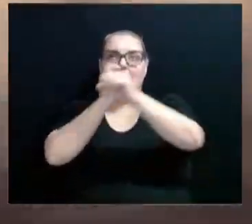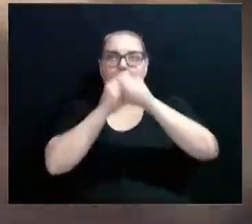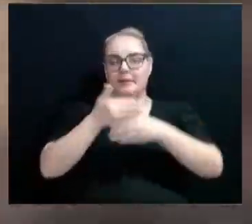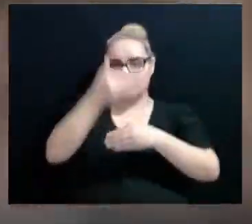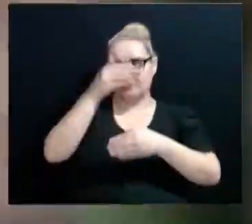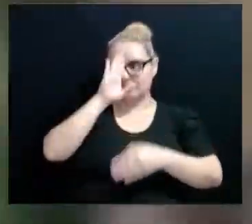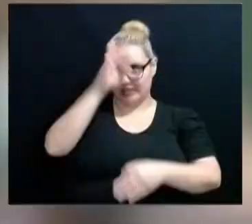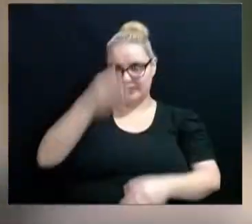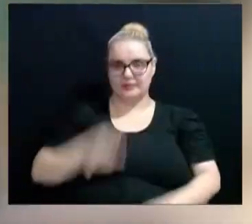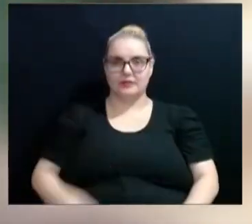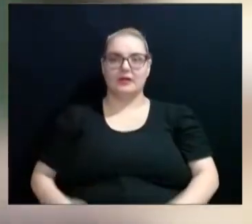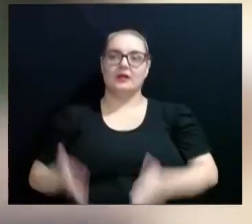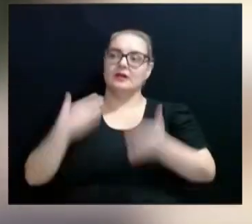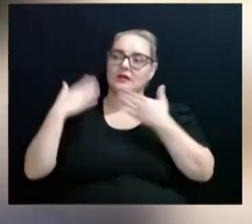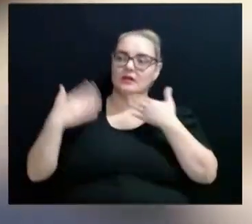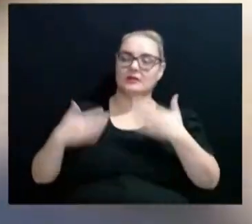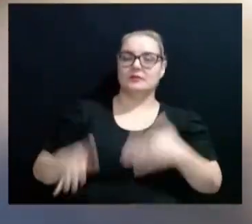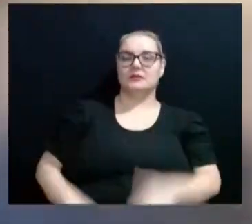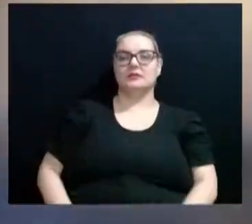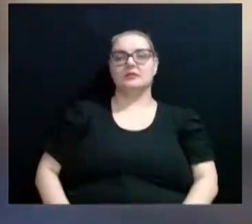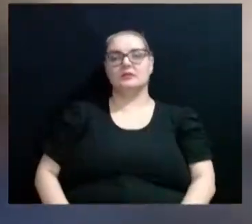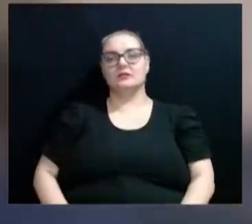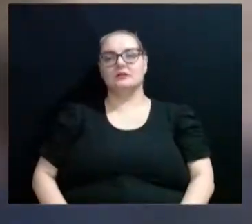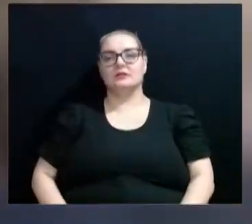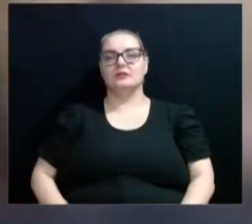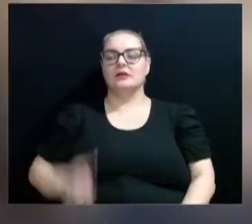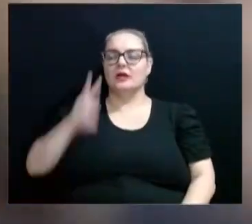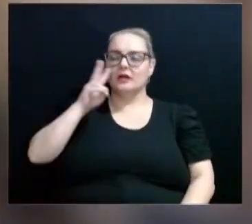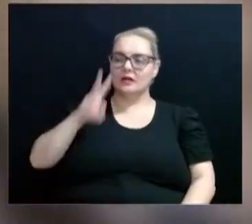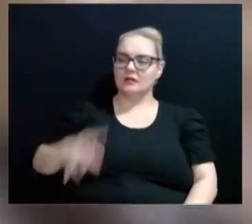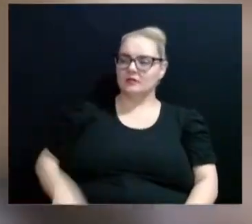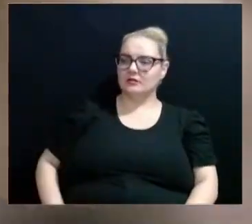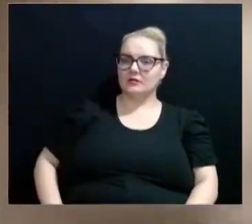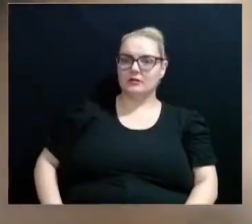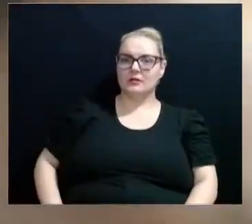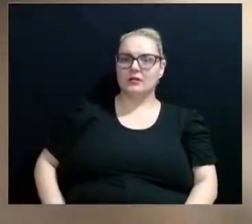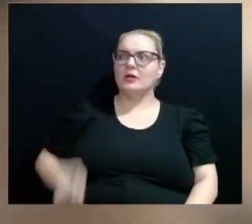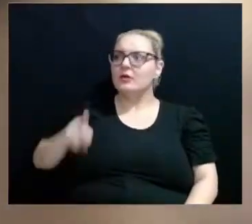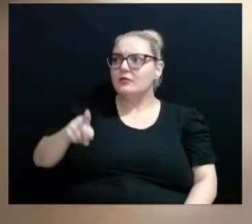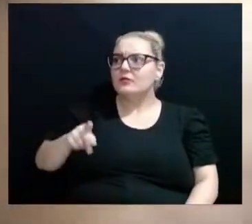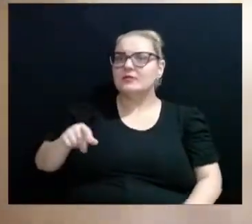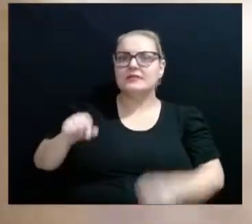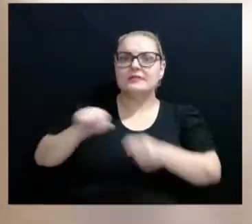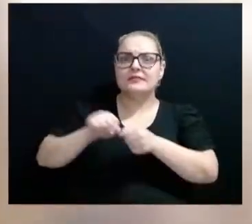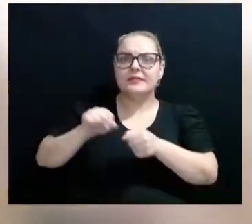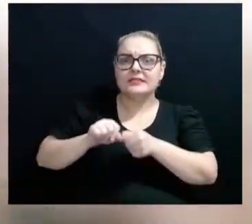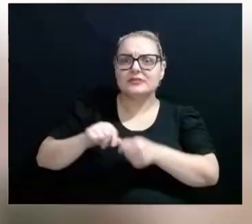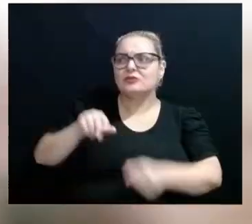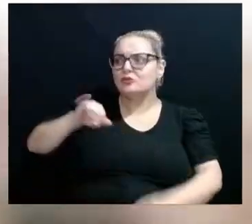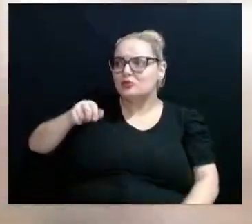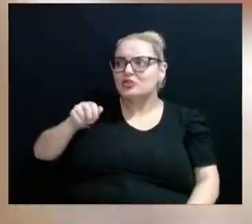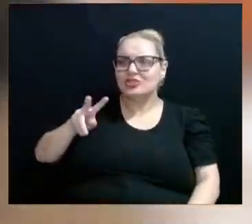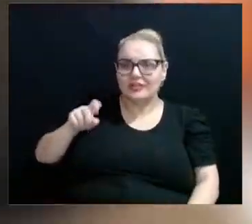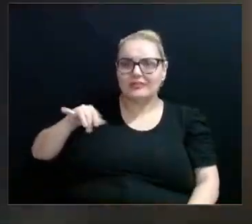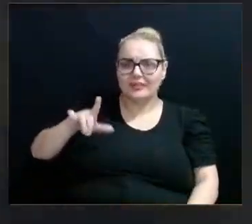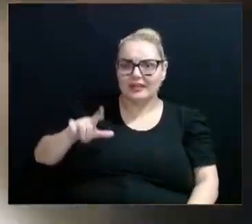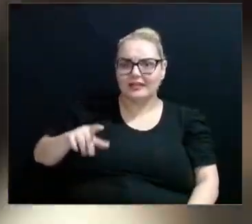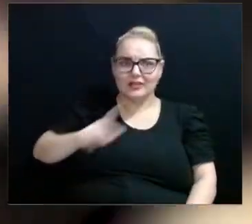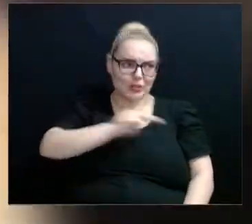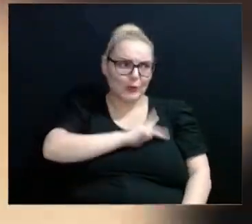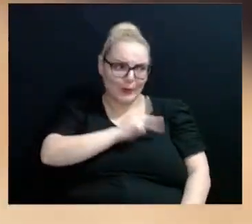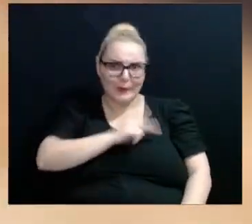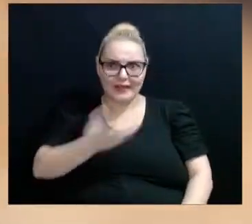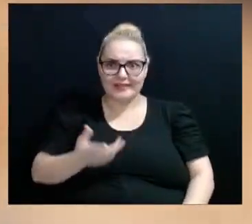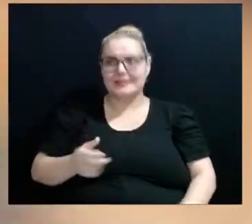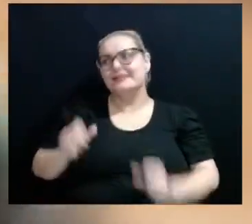faço as texturas de pedras esculpidas direto na parede. Terminando ali, ele conversando e tal, aí ele viu as esculturas. Cara, você não faria o javali